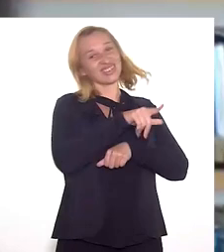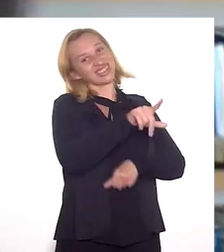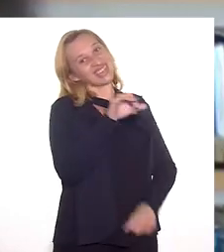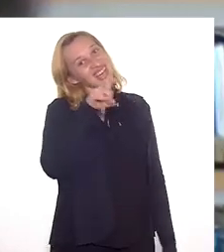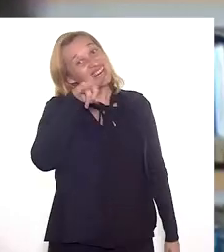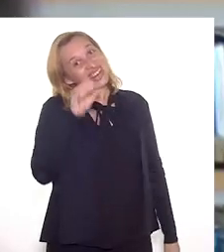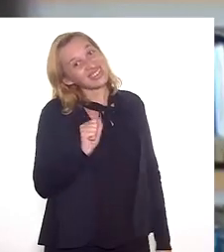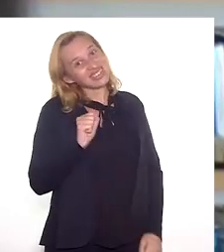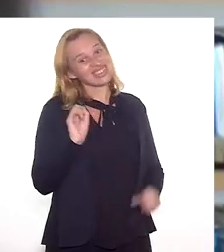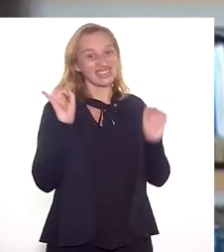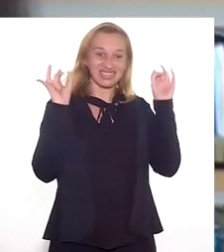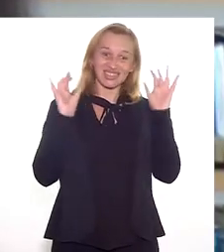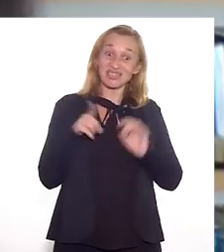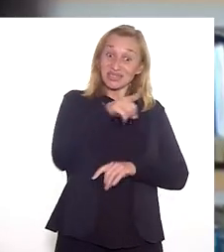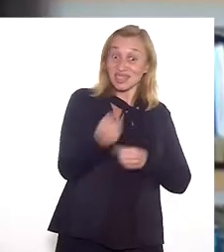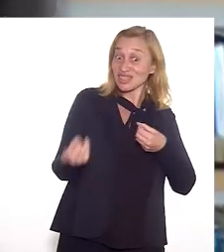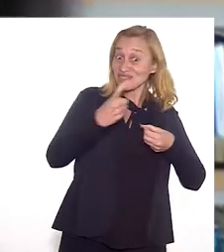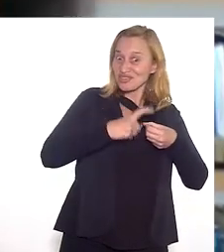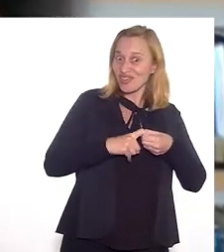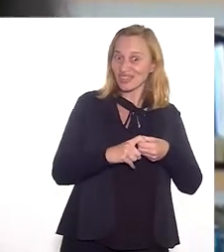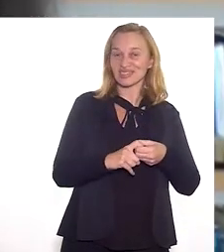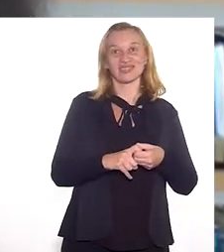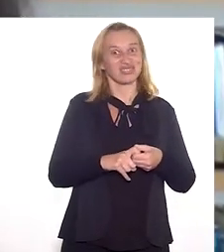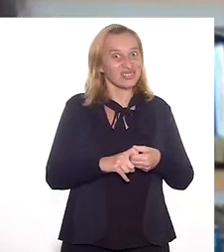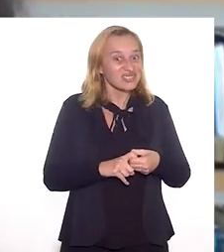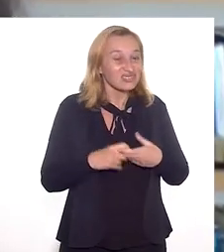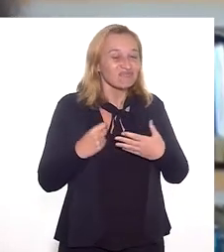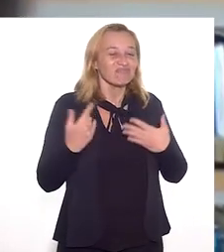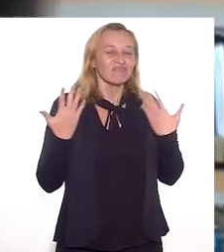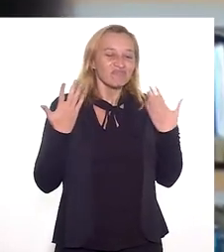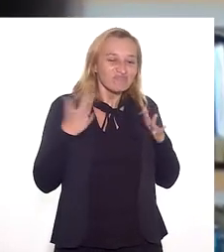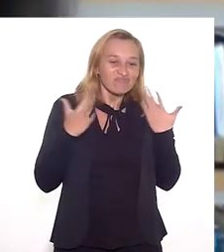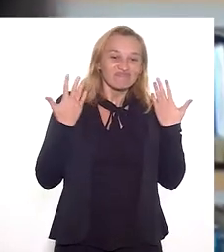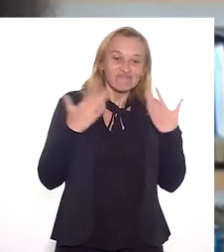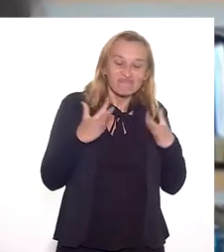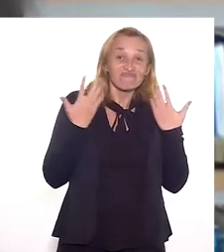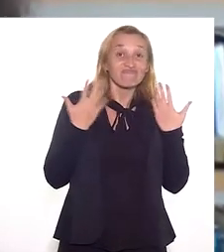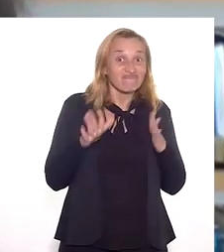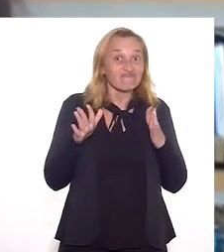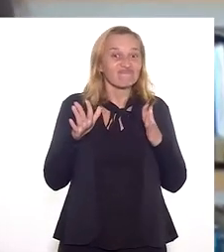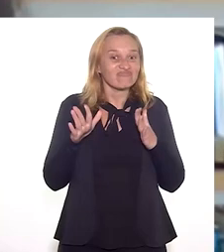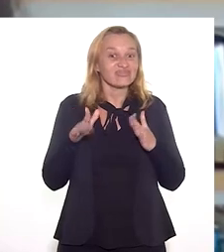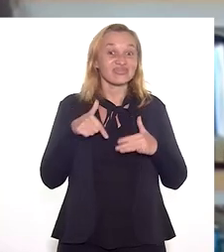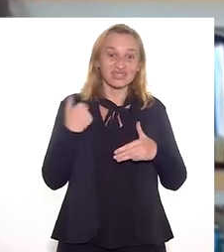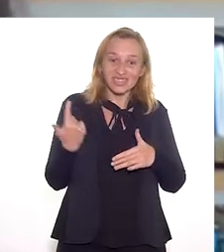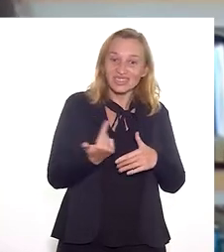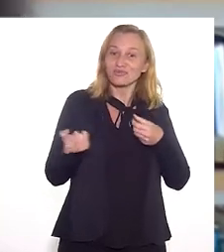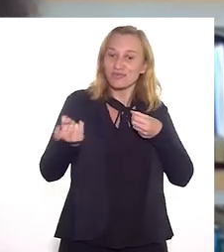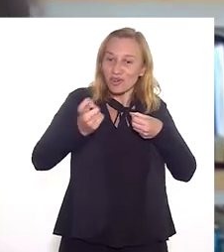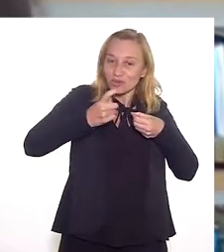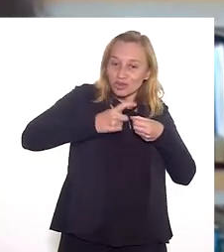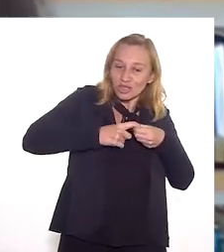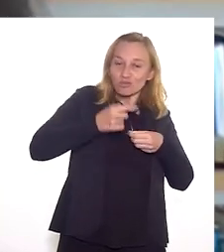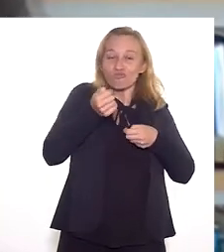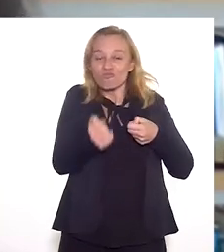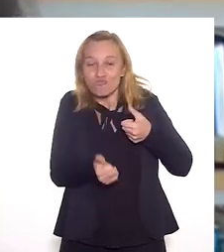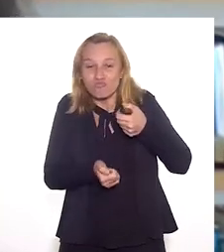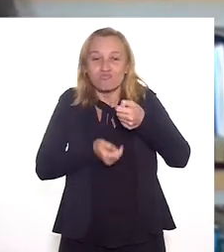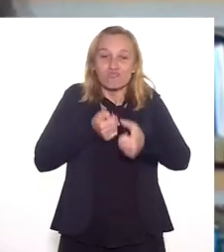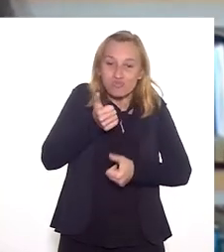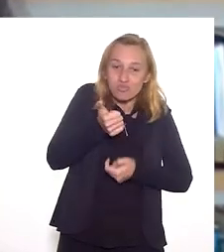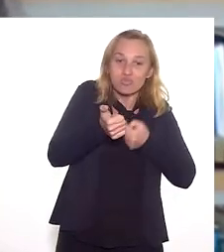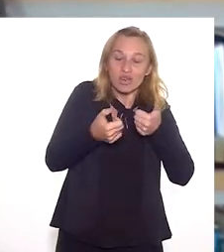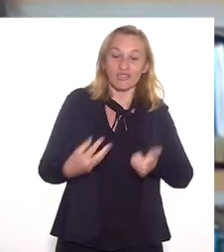você, Cláudia, especialmente com você de volta ao estúdio e comemorar, né, que lentamente nós vamos retomando a